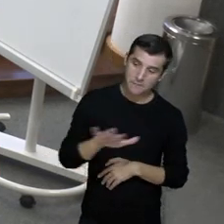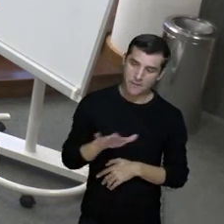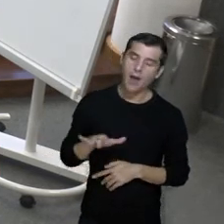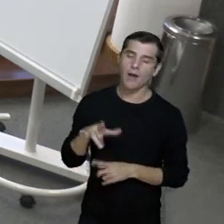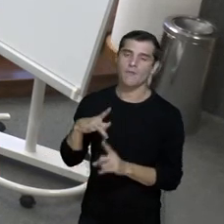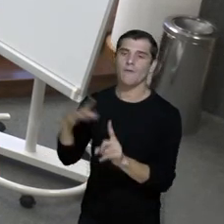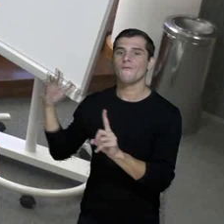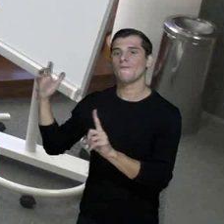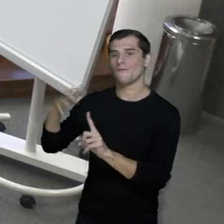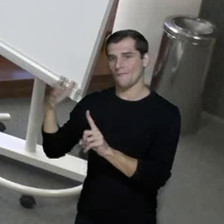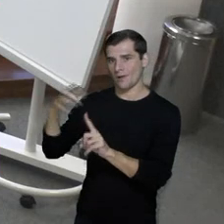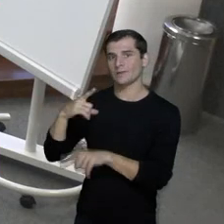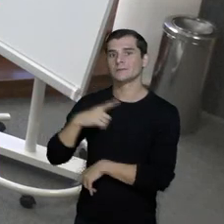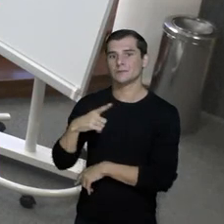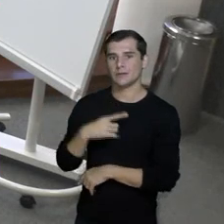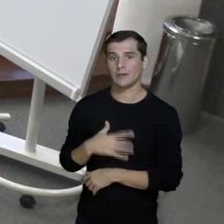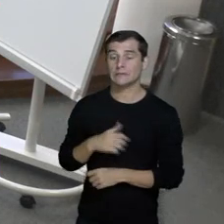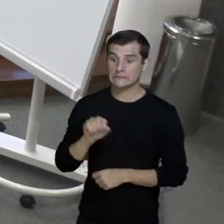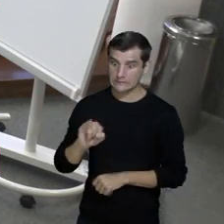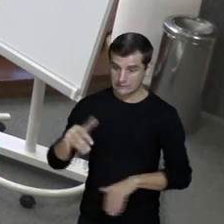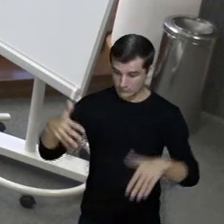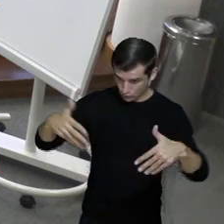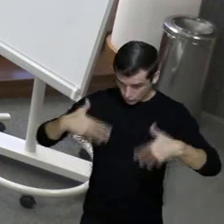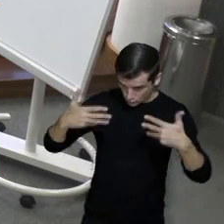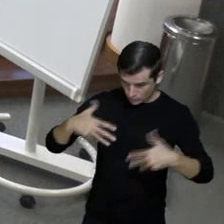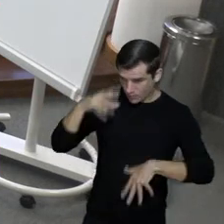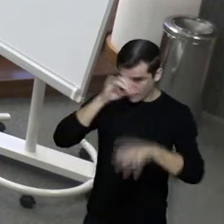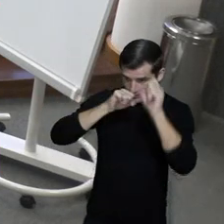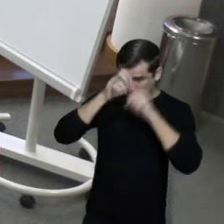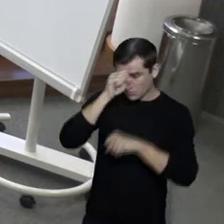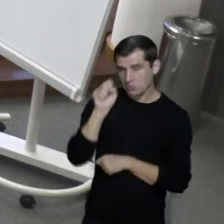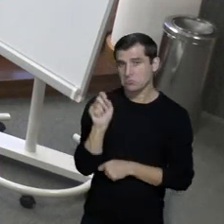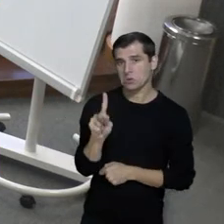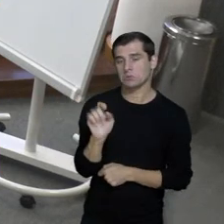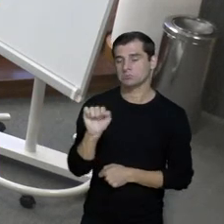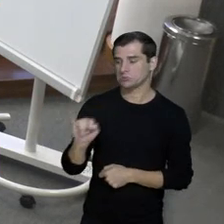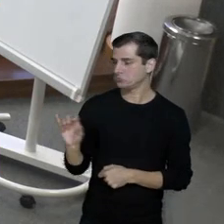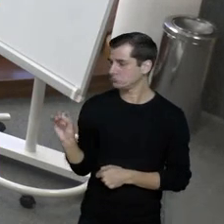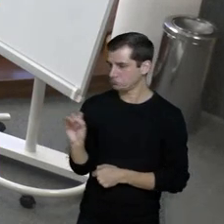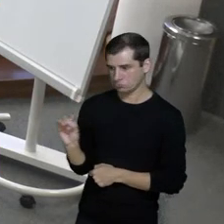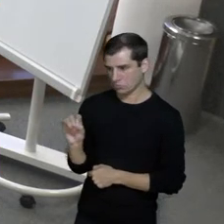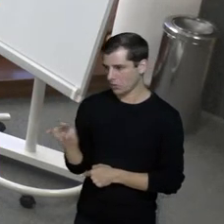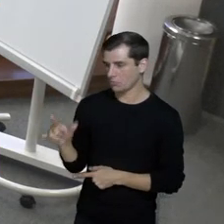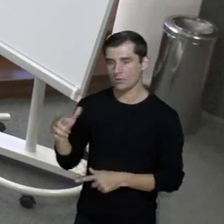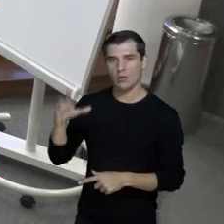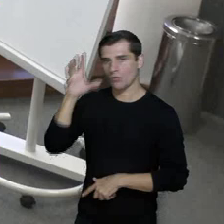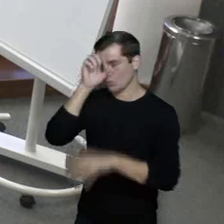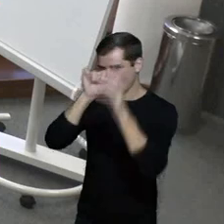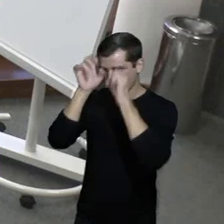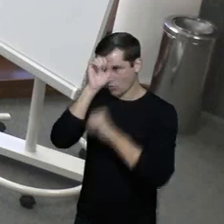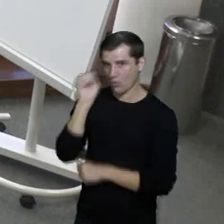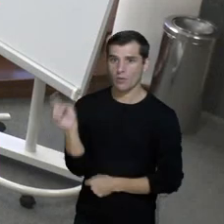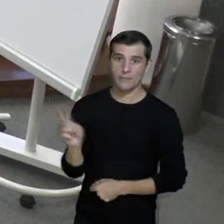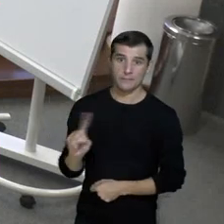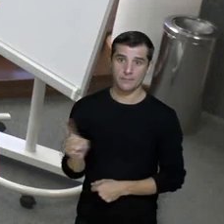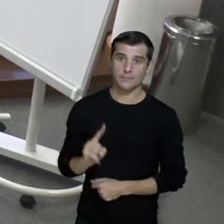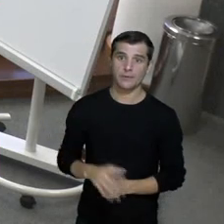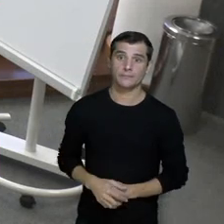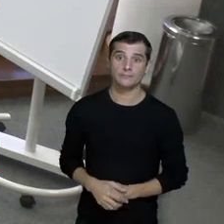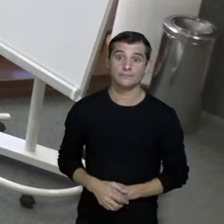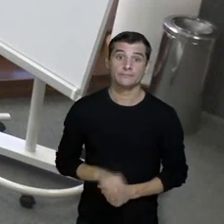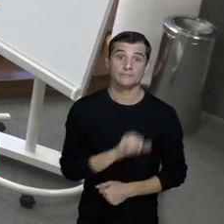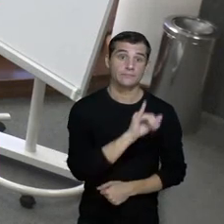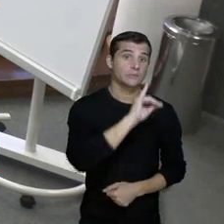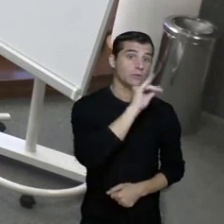estímulos para aprender Ok beleza se eu não tenho Eu não aprendo se eu tenho oportunidades para